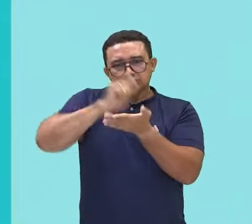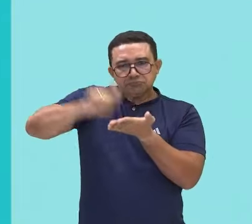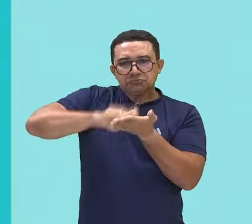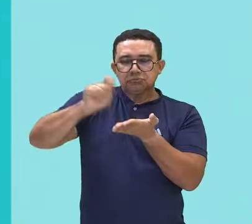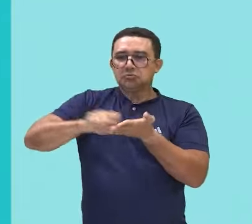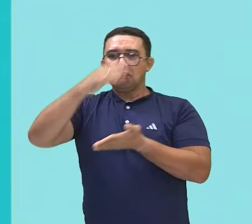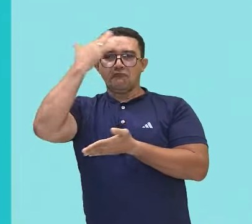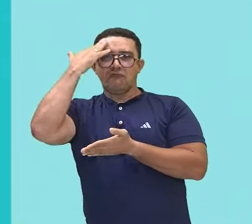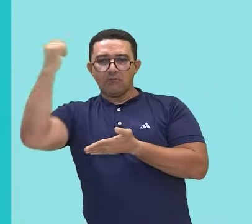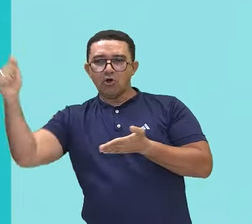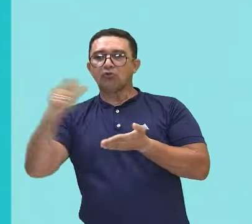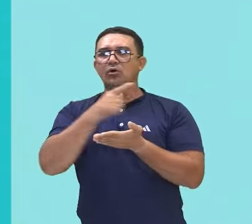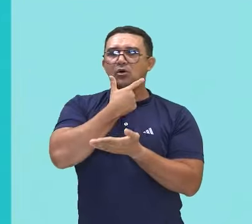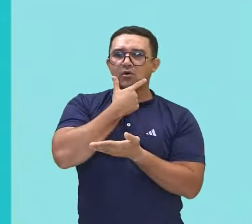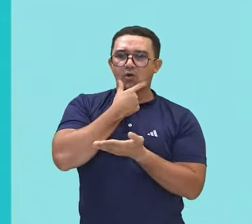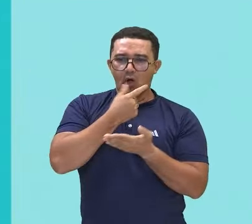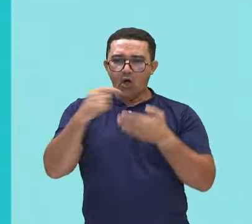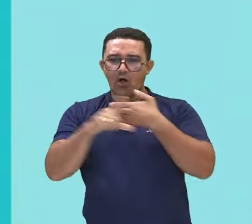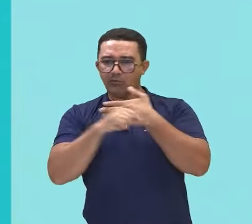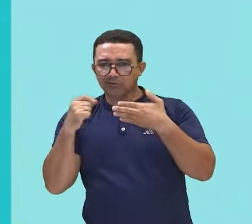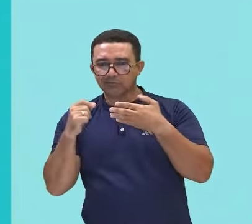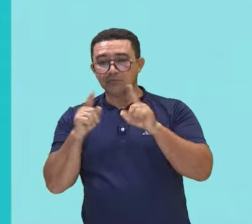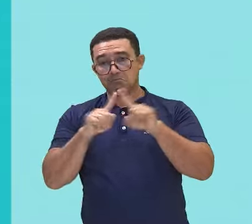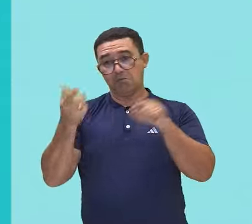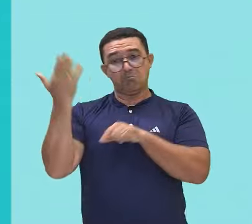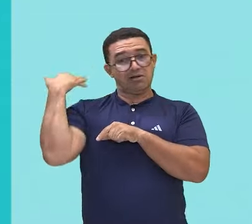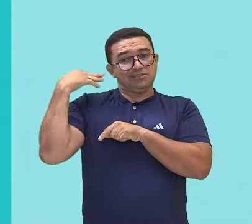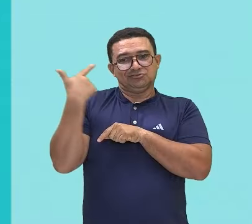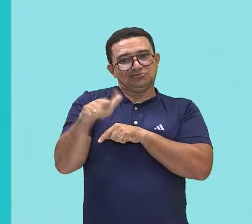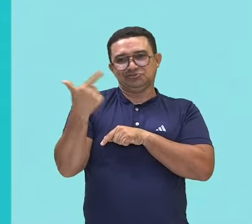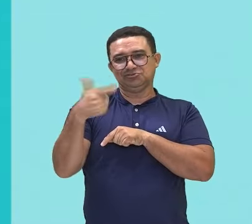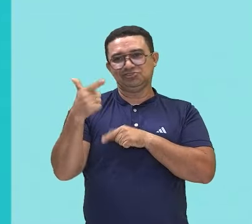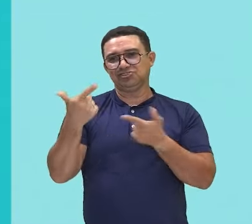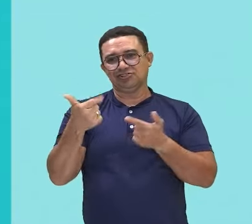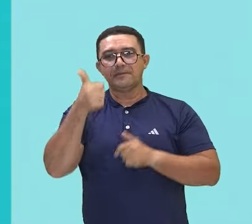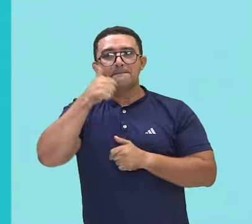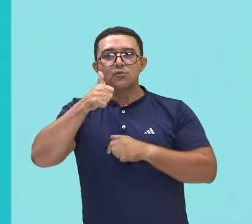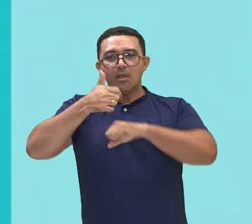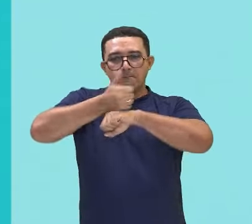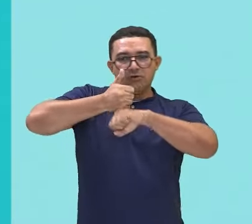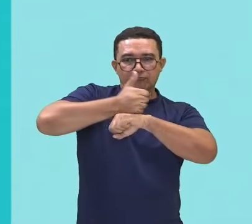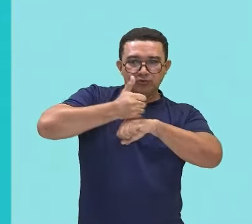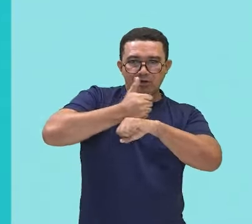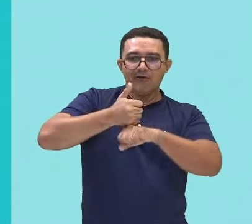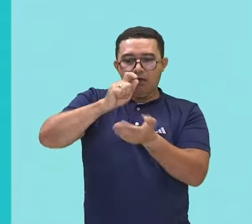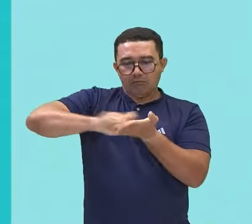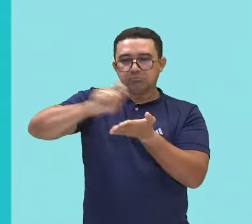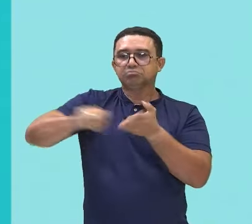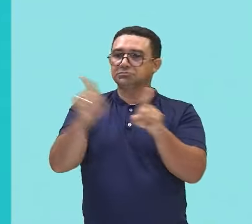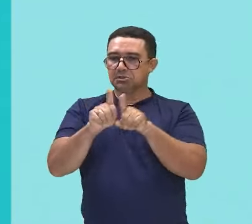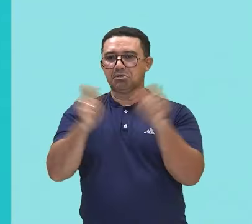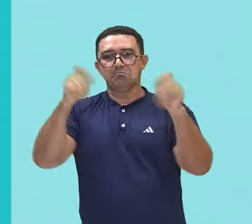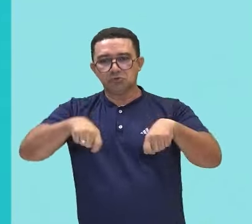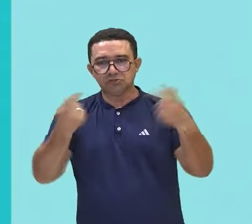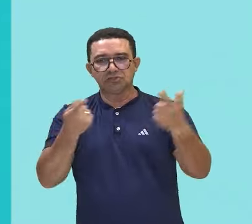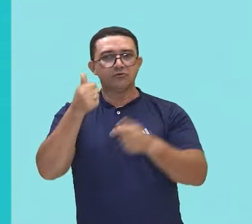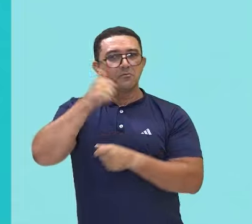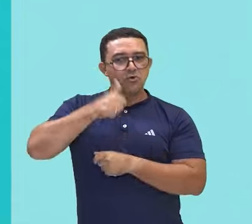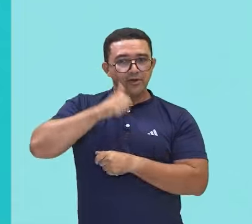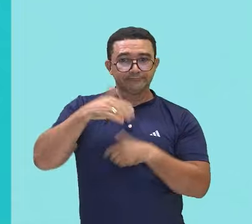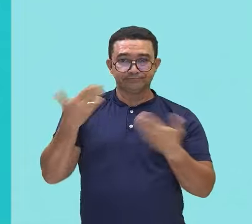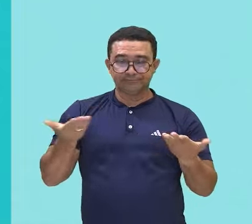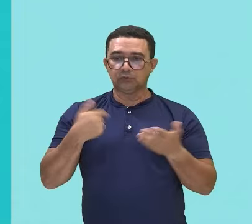essa situação, enfim. Mas à época nós não tínhamos essa ideia de que a escrita era para a mulher. Então, é por isso que